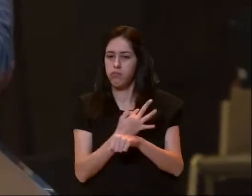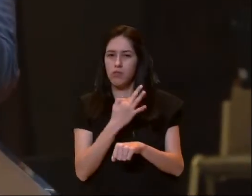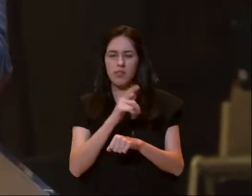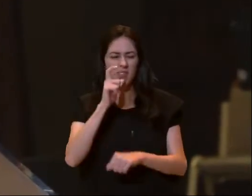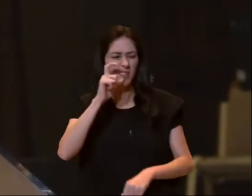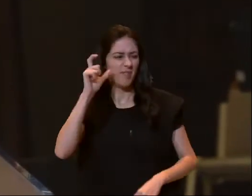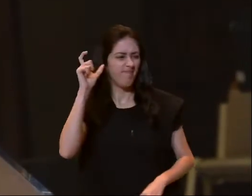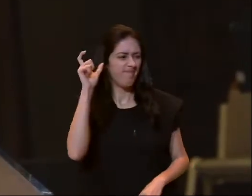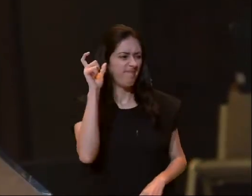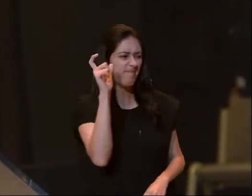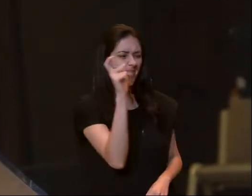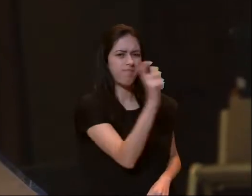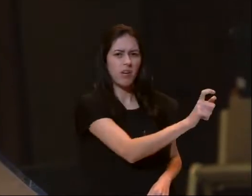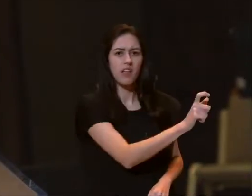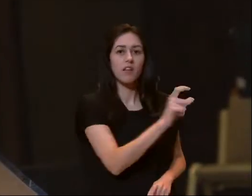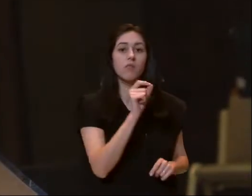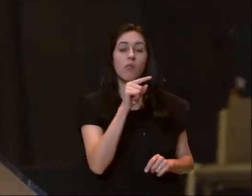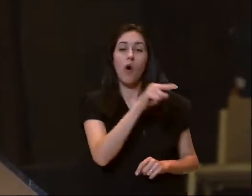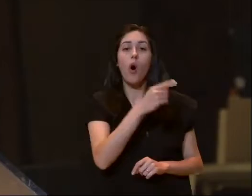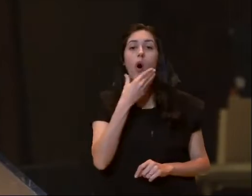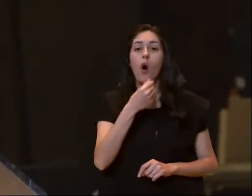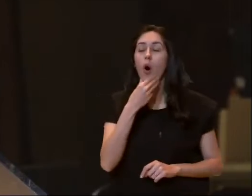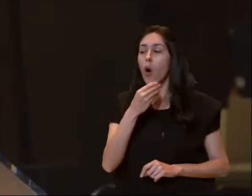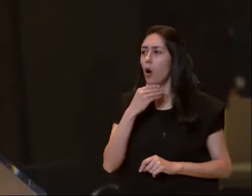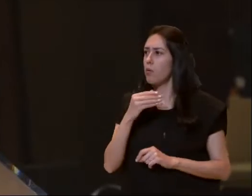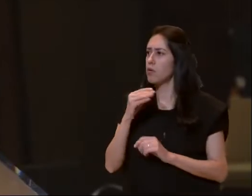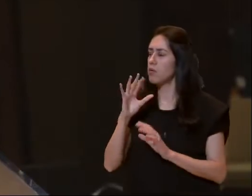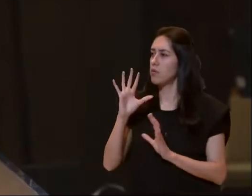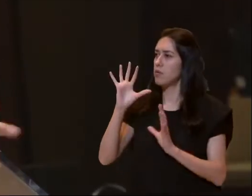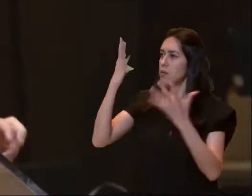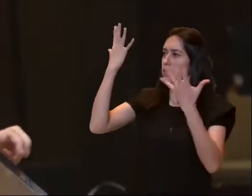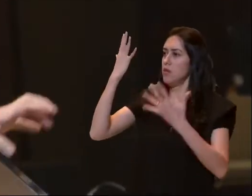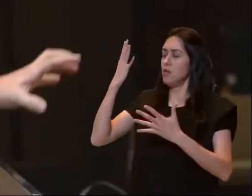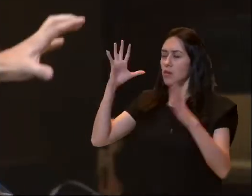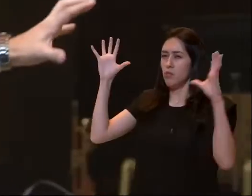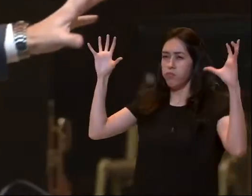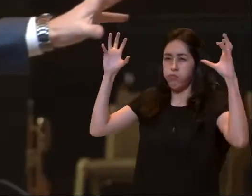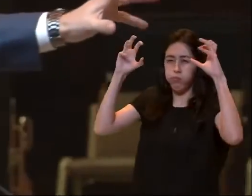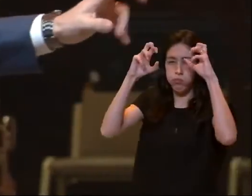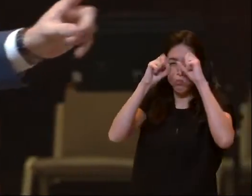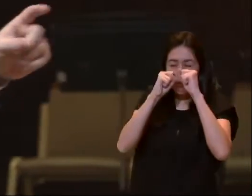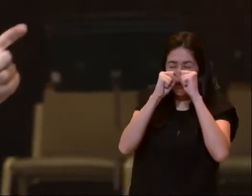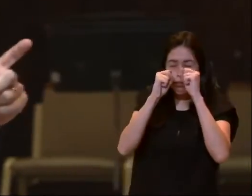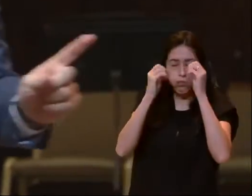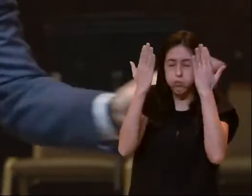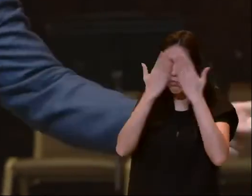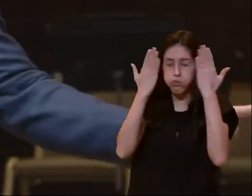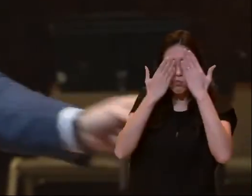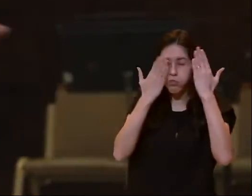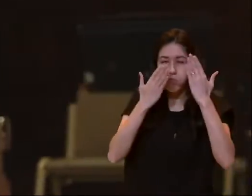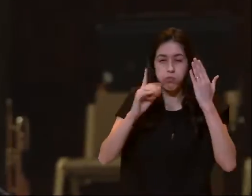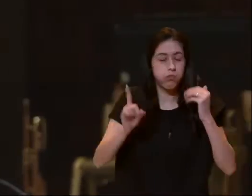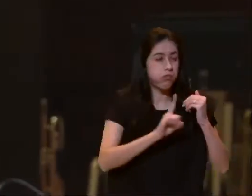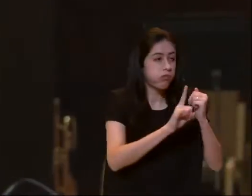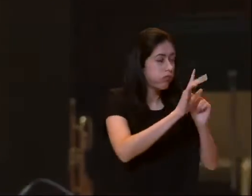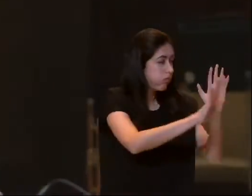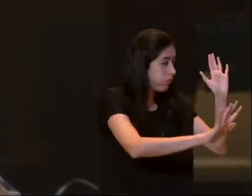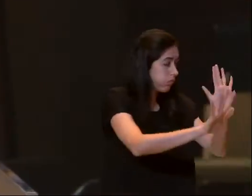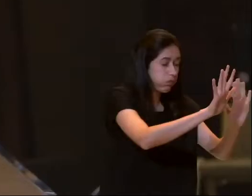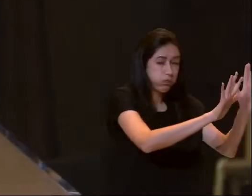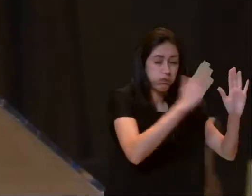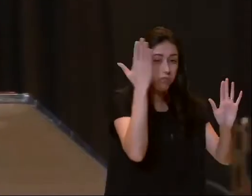ordem, e os olhos daquele homem ficam em trevas. E agora ele sai tateando o caminho, e o procônsul fica